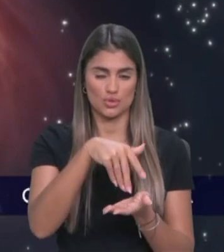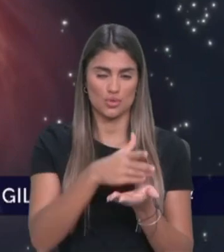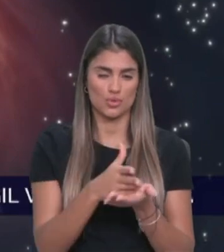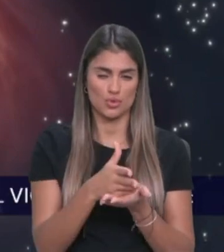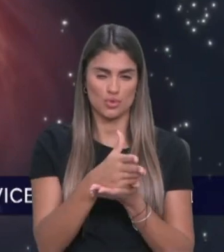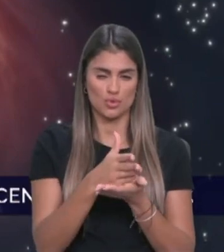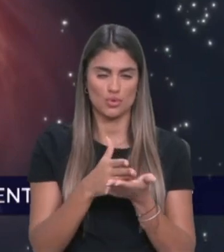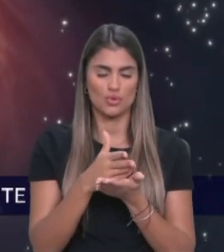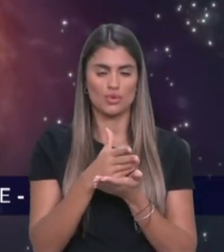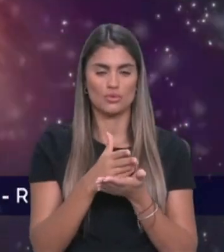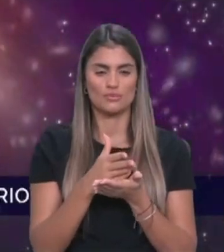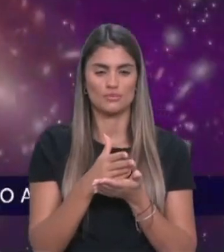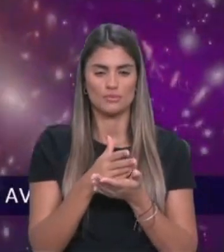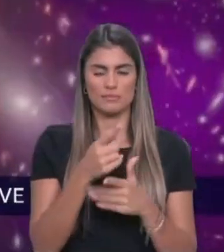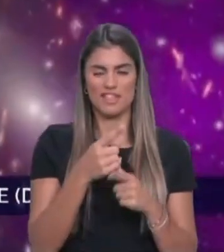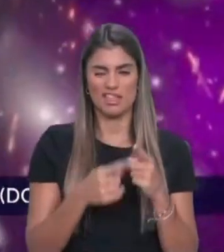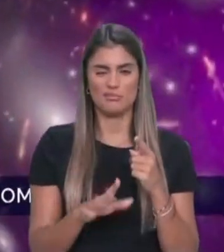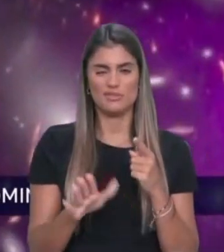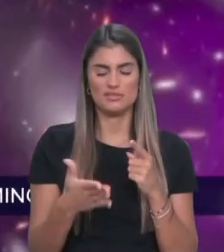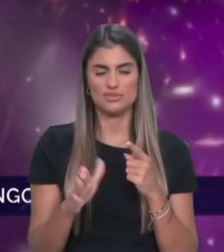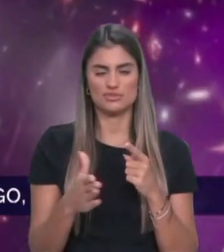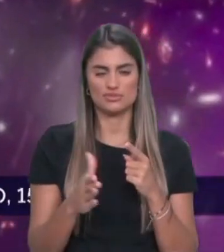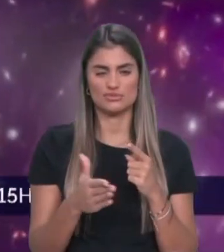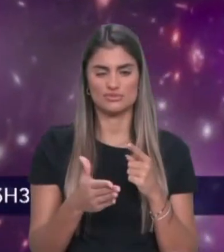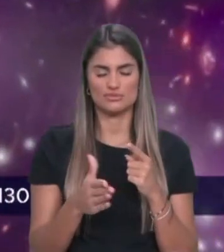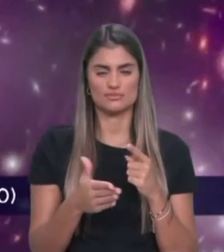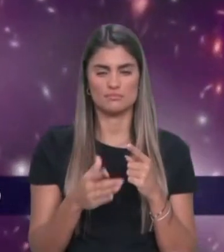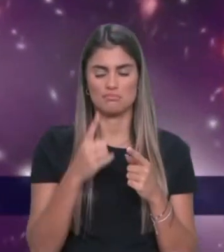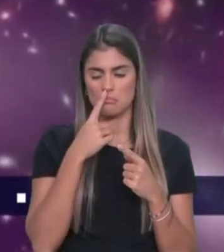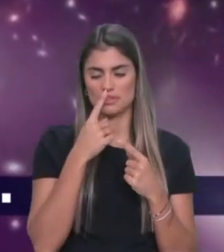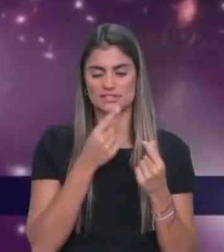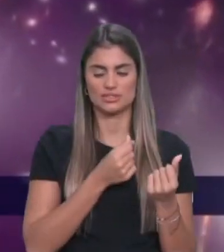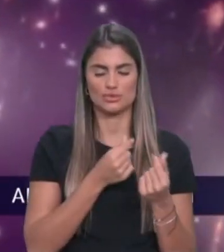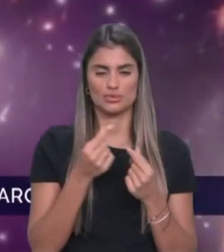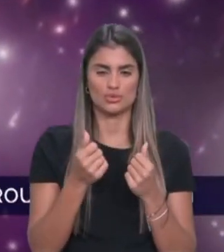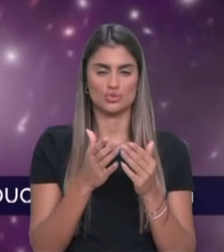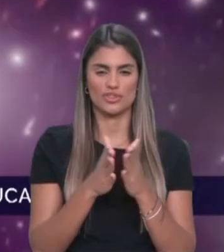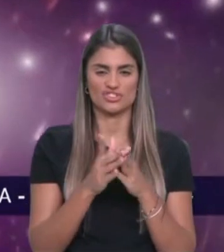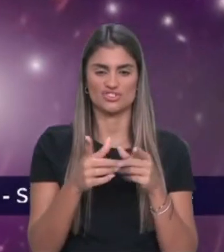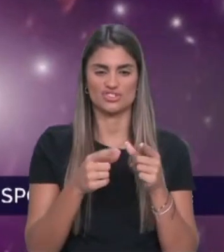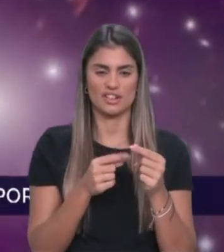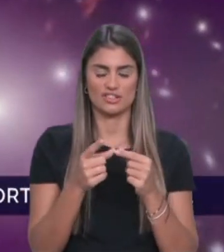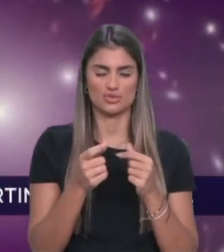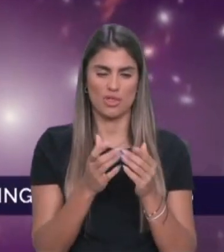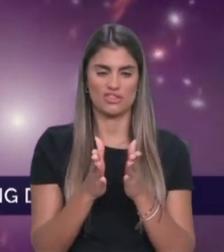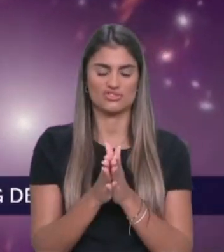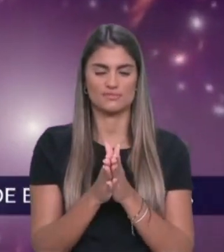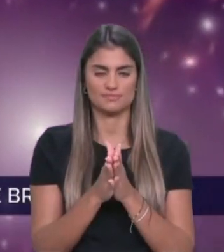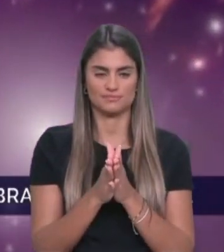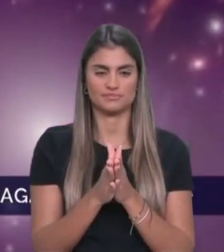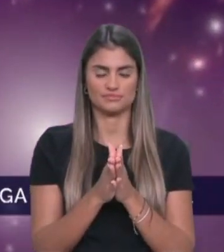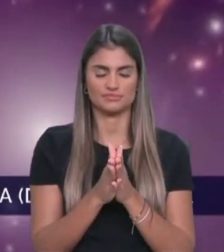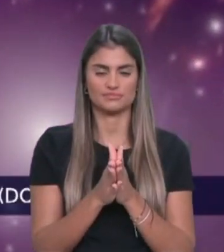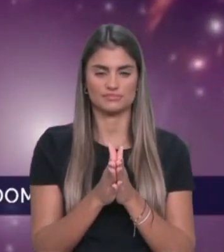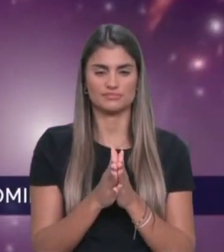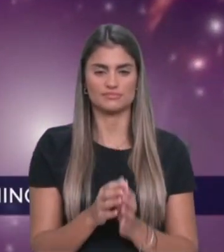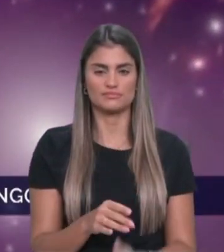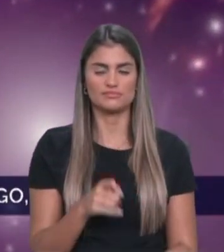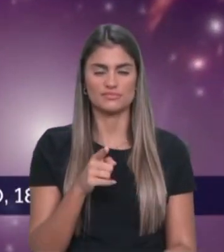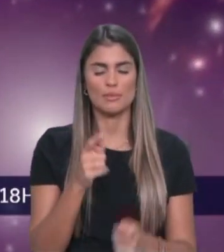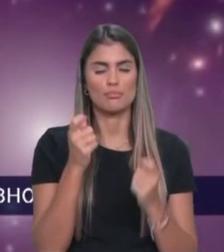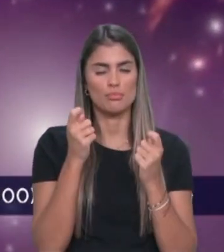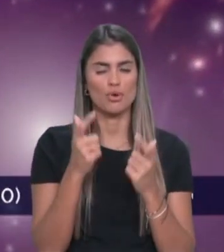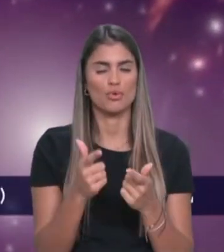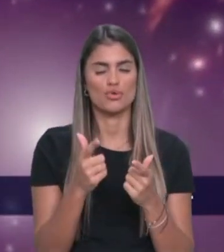numa altura em que tinha metade, tinha uma massa semelhante a todas as estrelas desta galáxia. Isto é muito